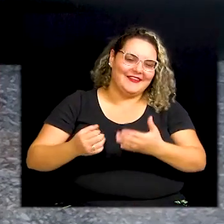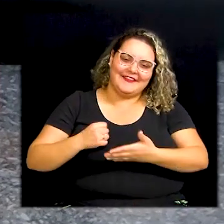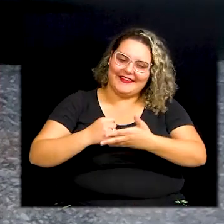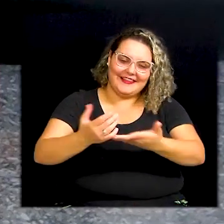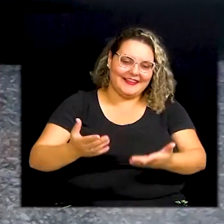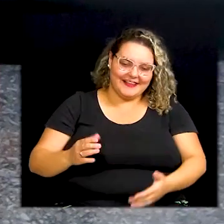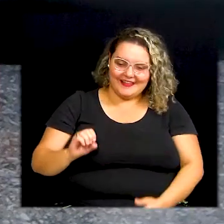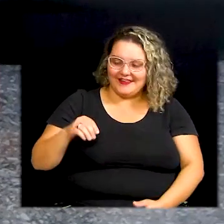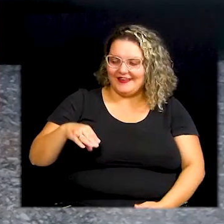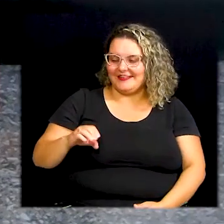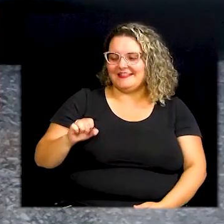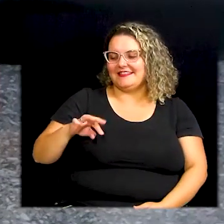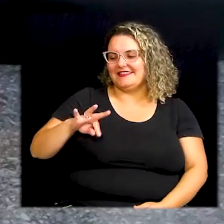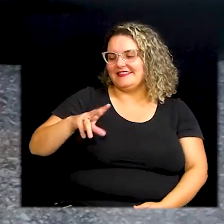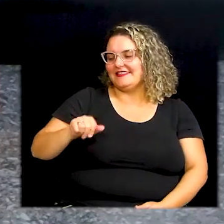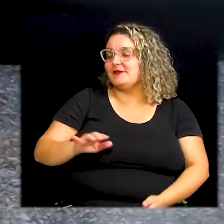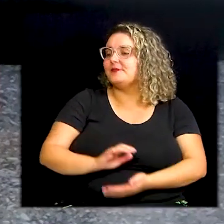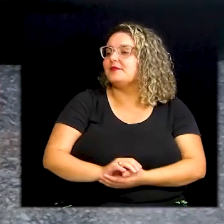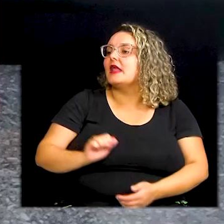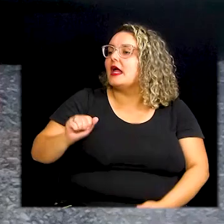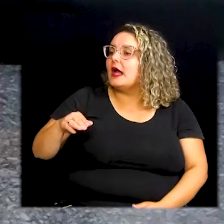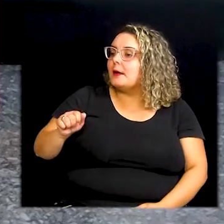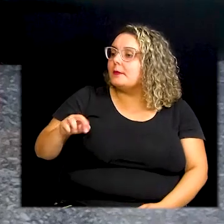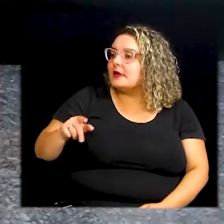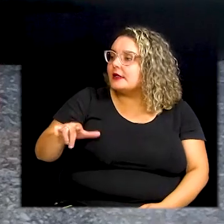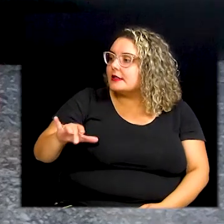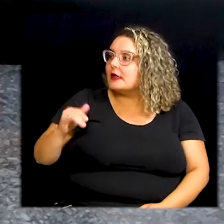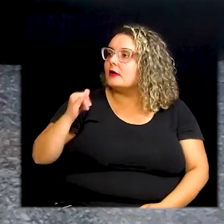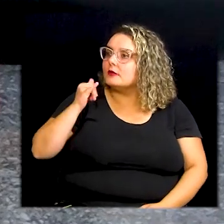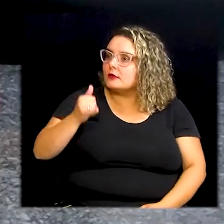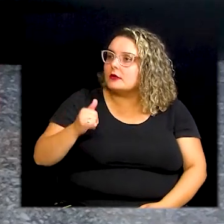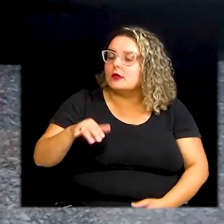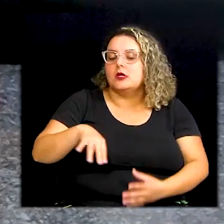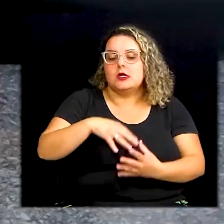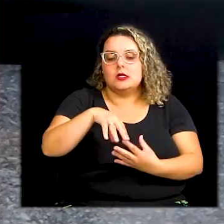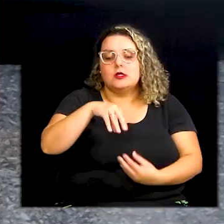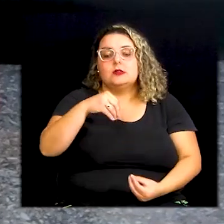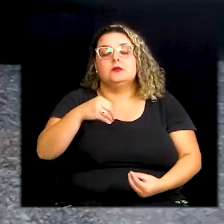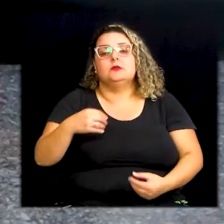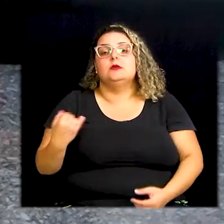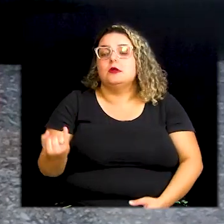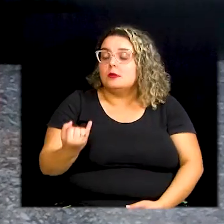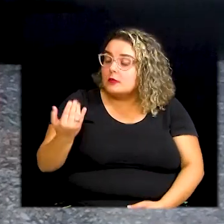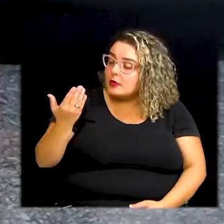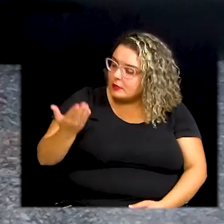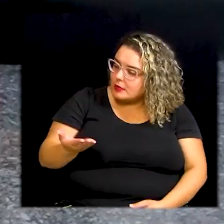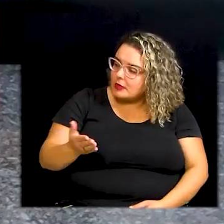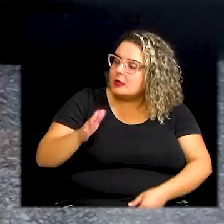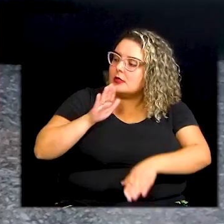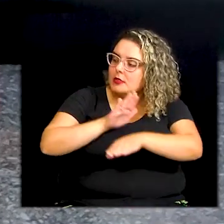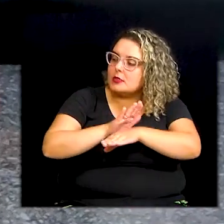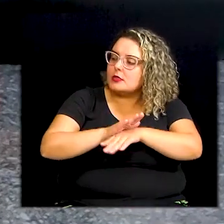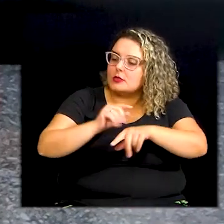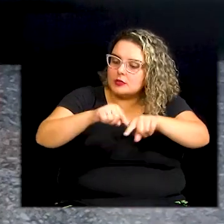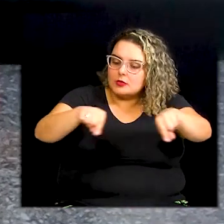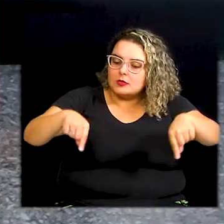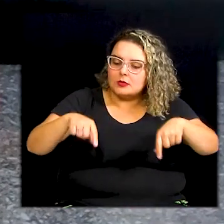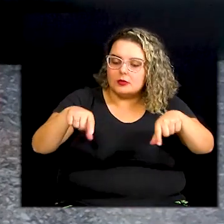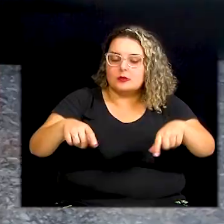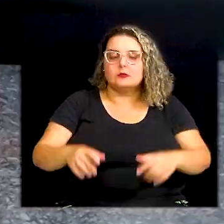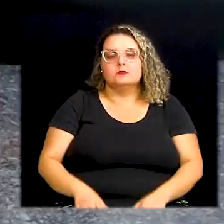lá. Mas, ô Amaral, pelo que você tá me falando, a espiritualidade é importante pra você e te ajuda em campo